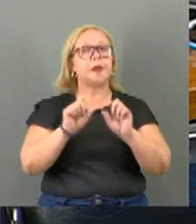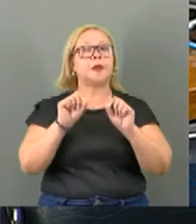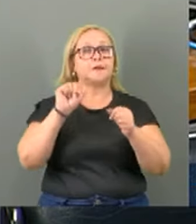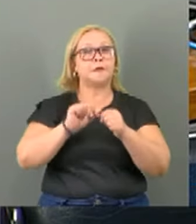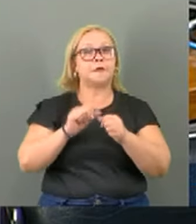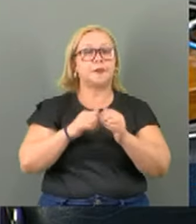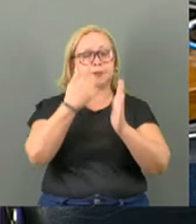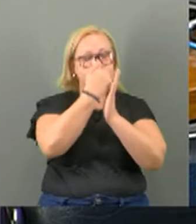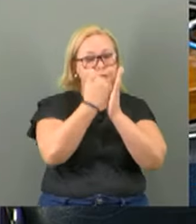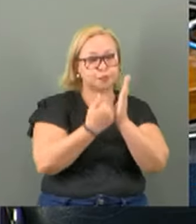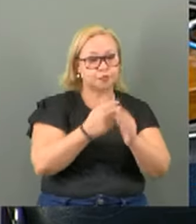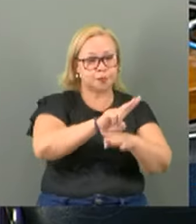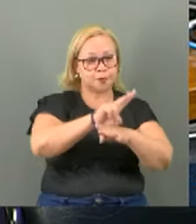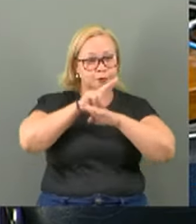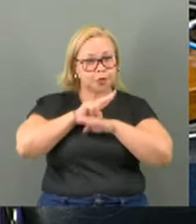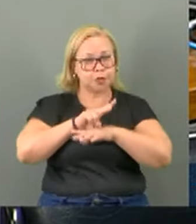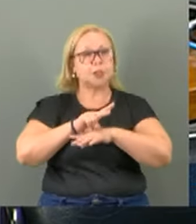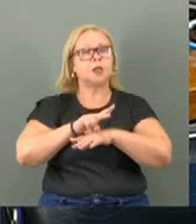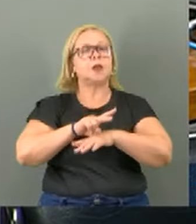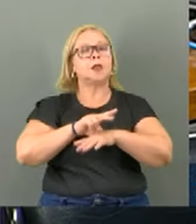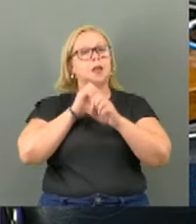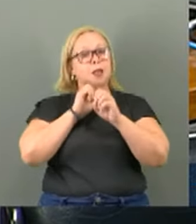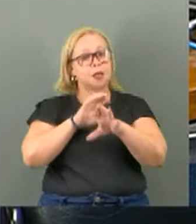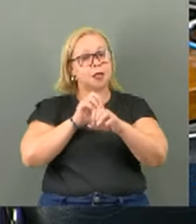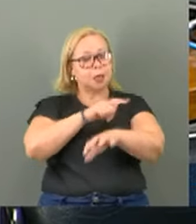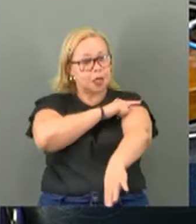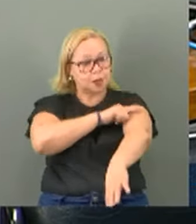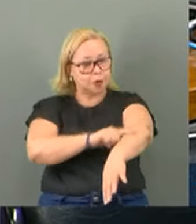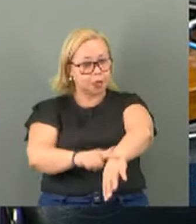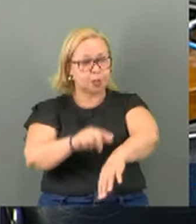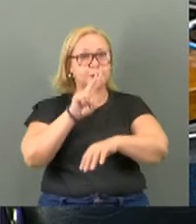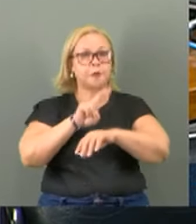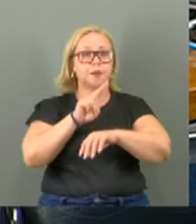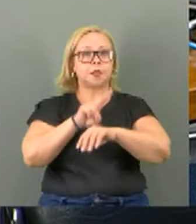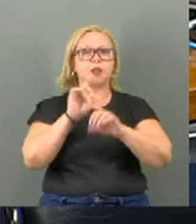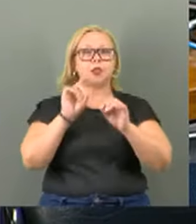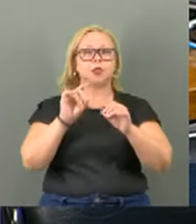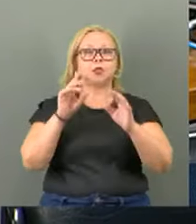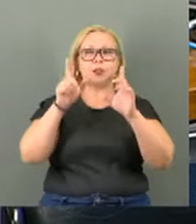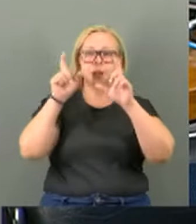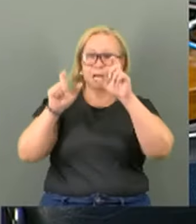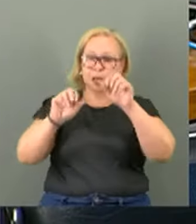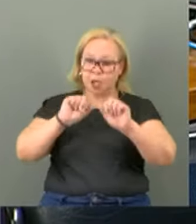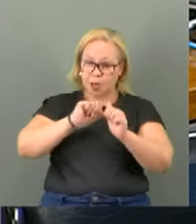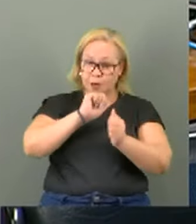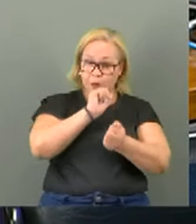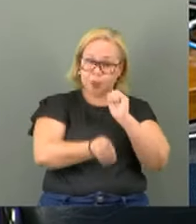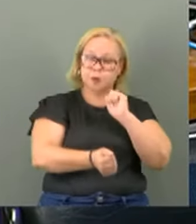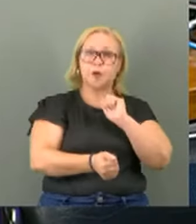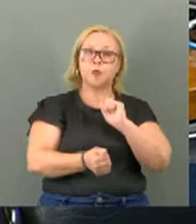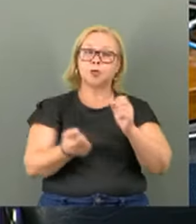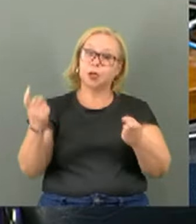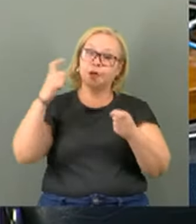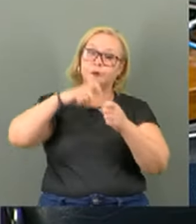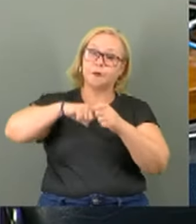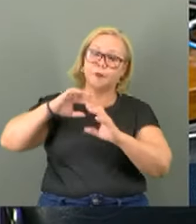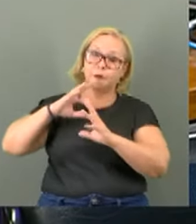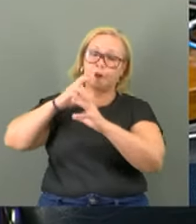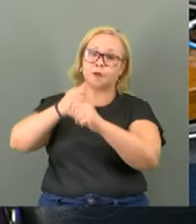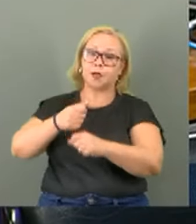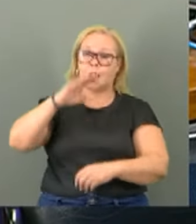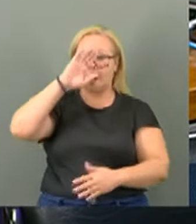medidas preventivas e educativas para proteger a integridade do esporte e restaurar a confiança do público. Então